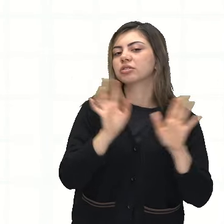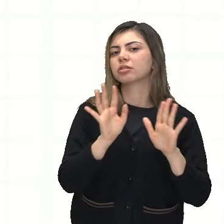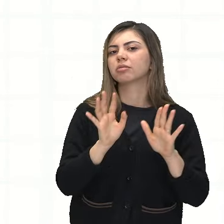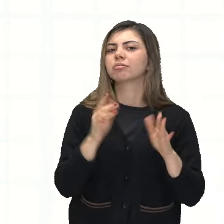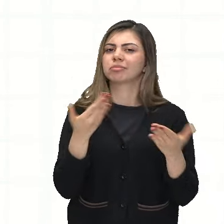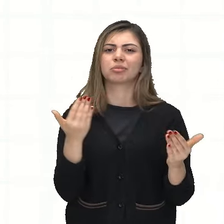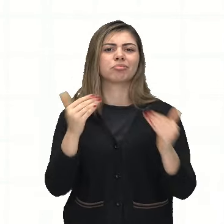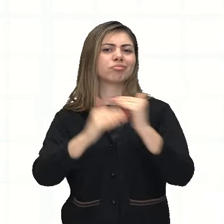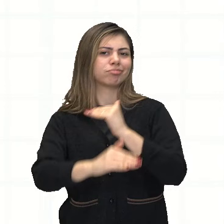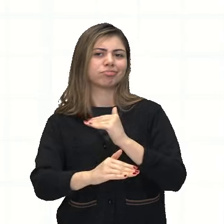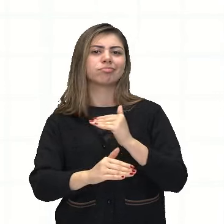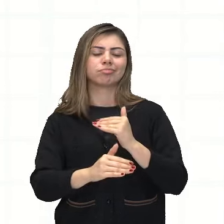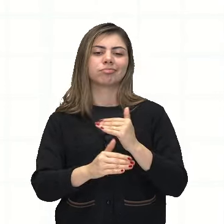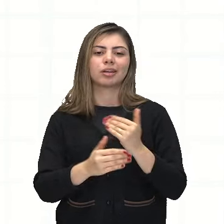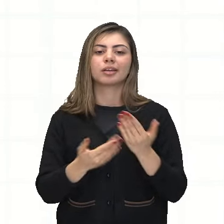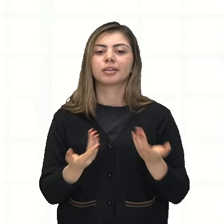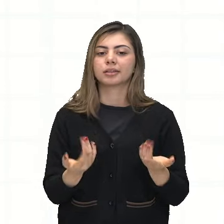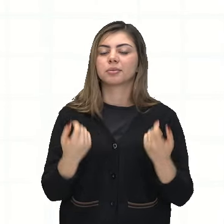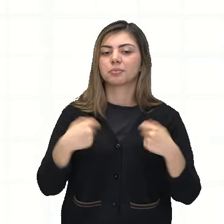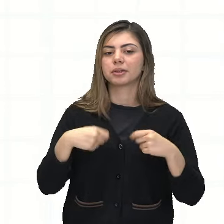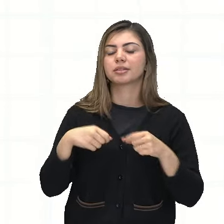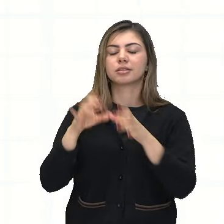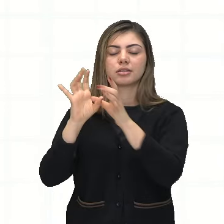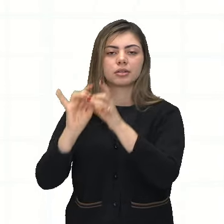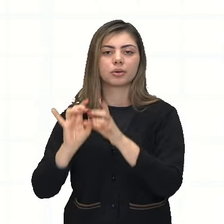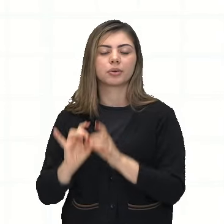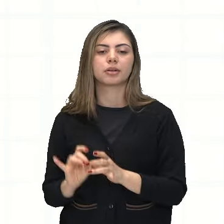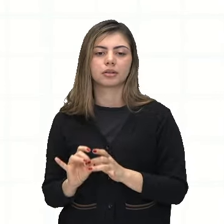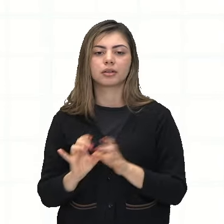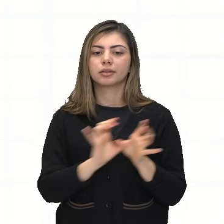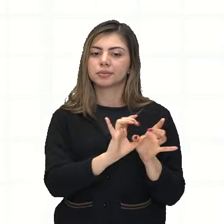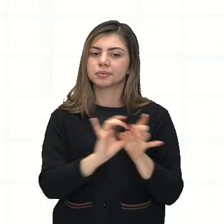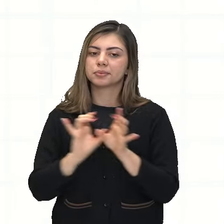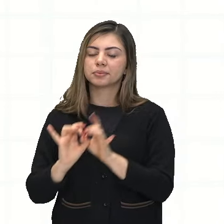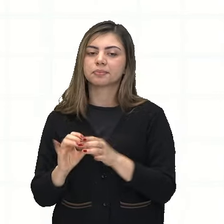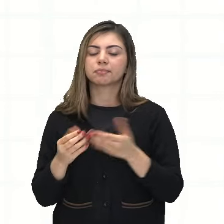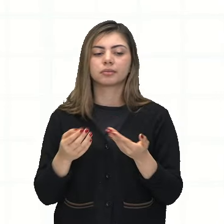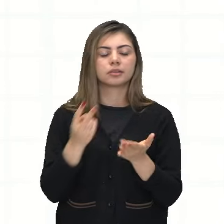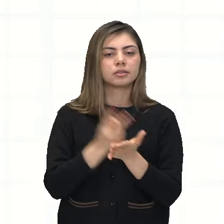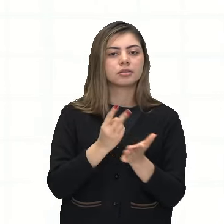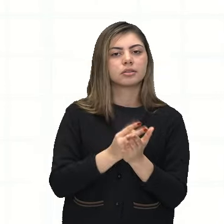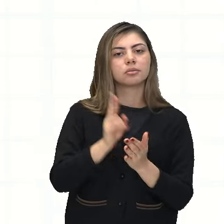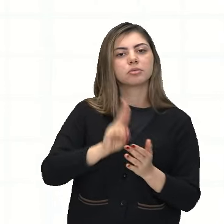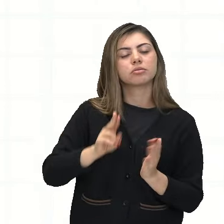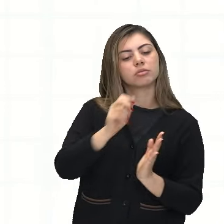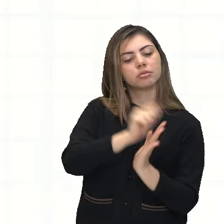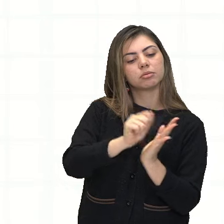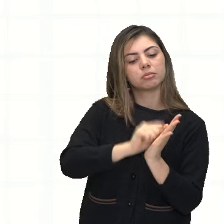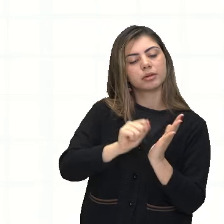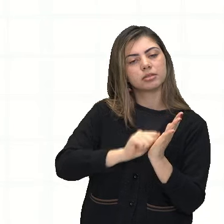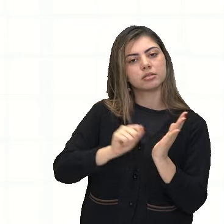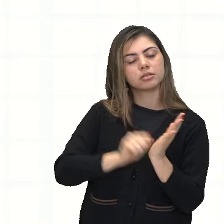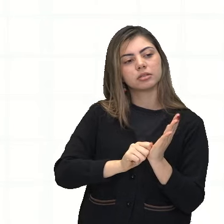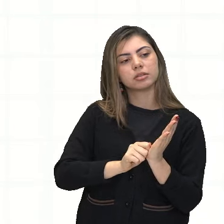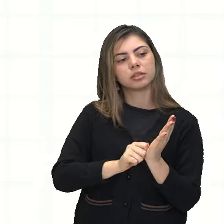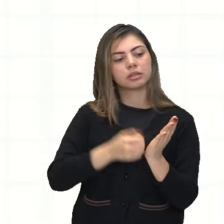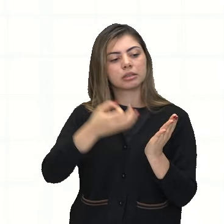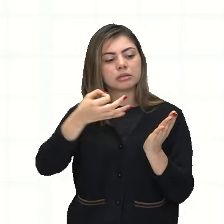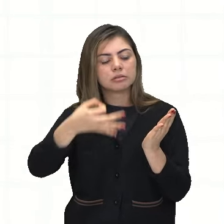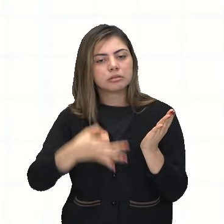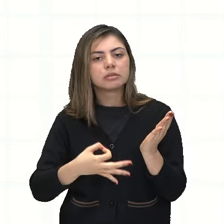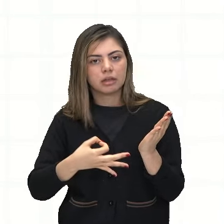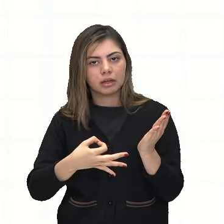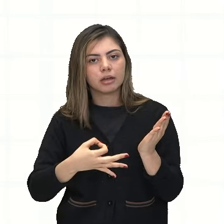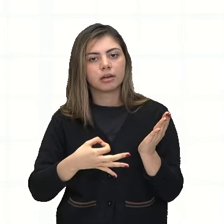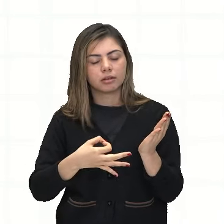junto coeso e coerente sempre com uma escrita eh que seja verificável que o meu leitor não